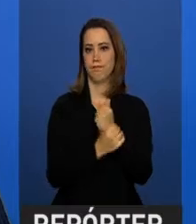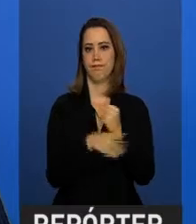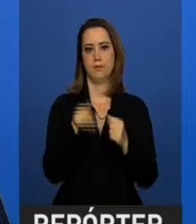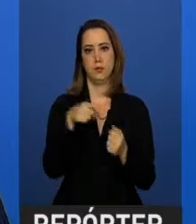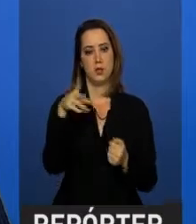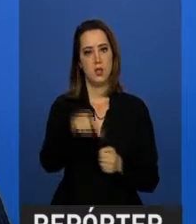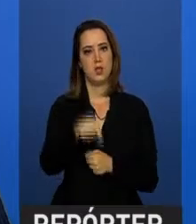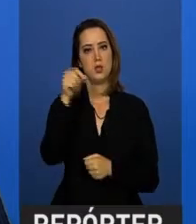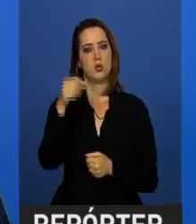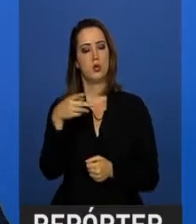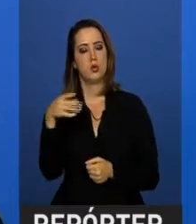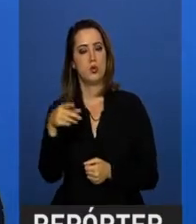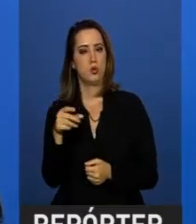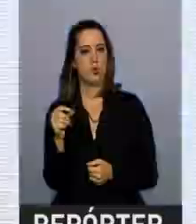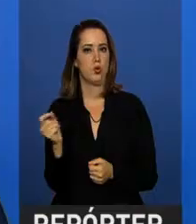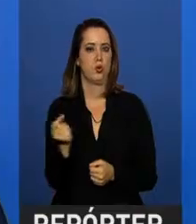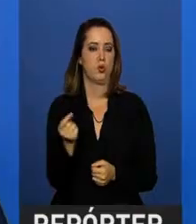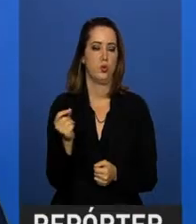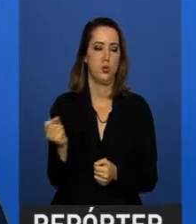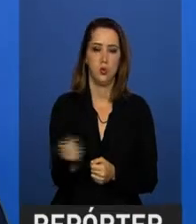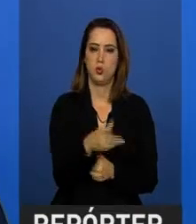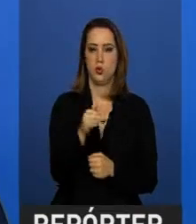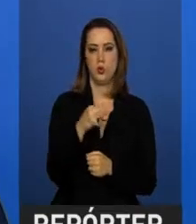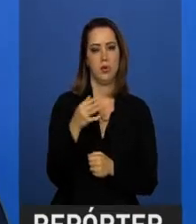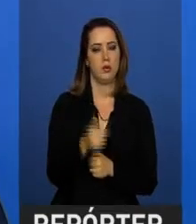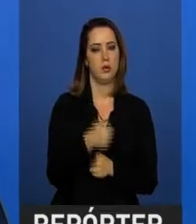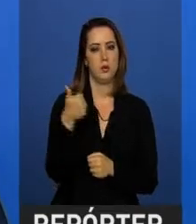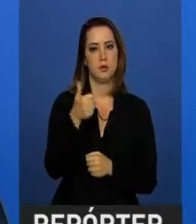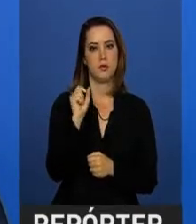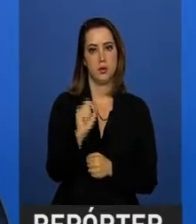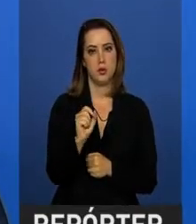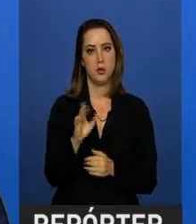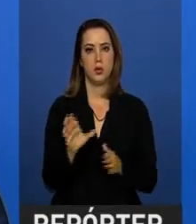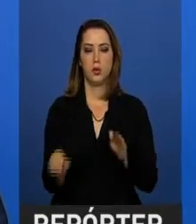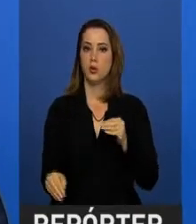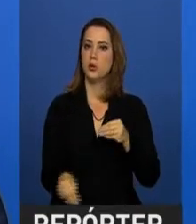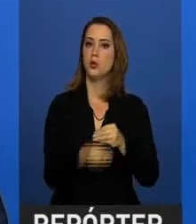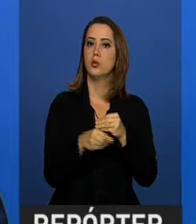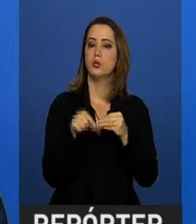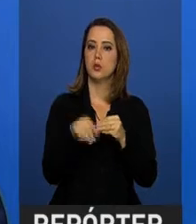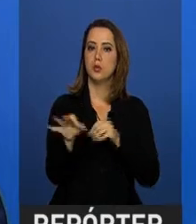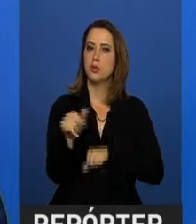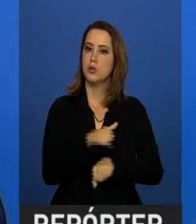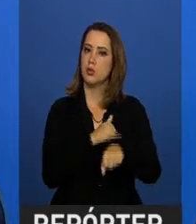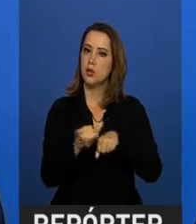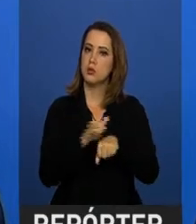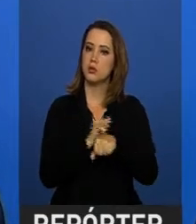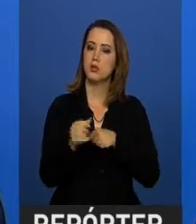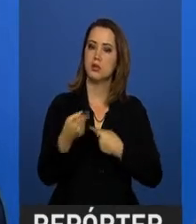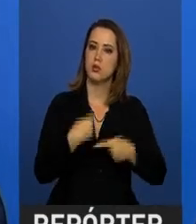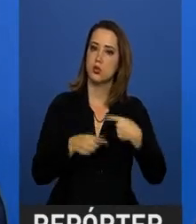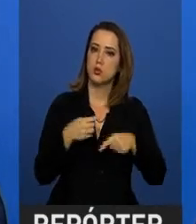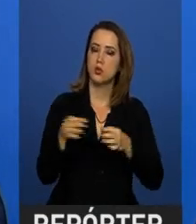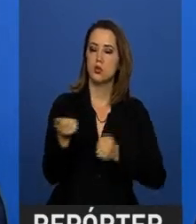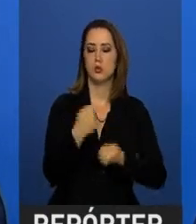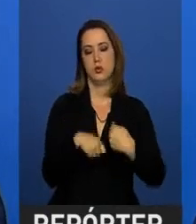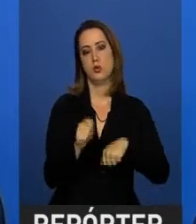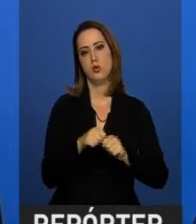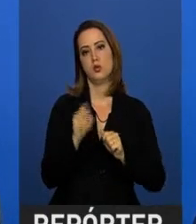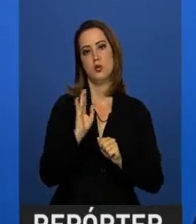decisões econômicas mais previsíveis complementando uma uma estratégia de política econômica que está